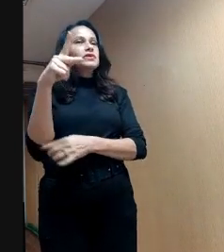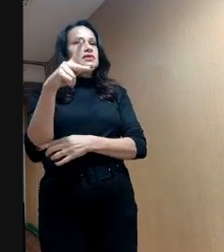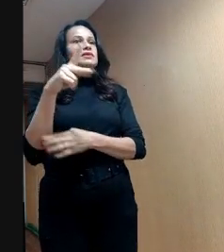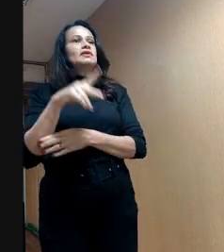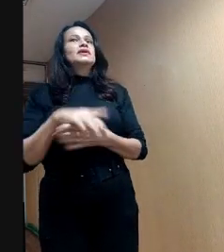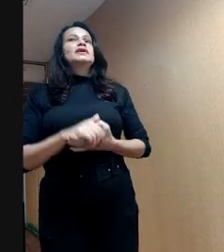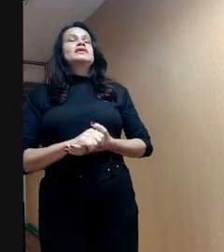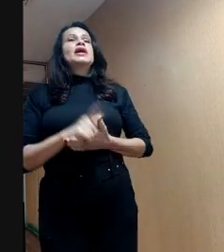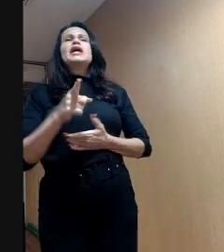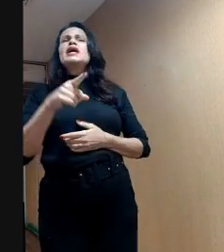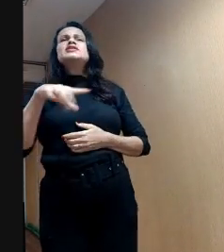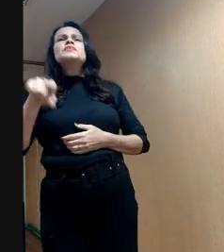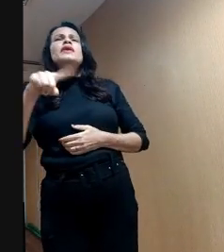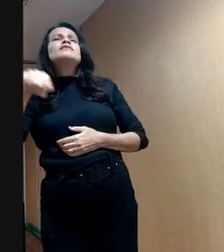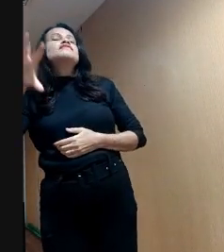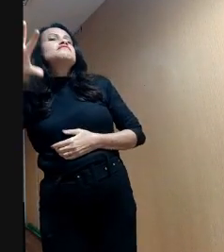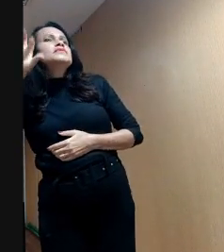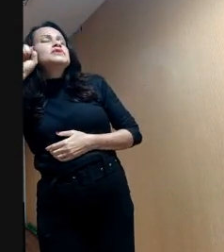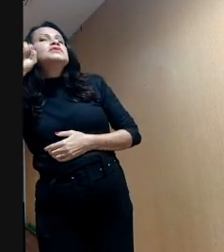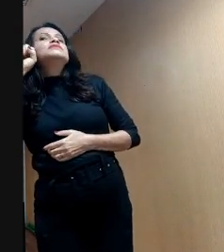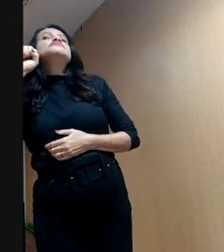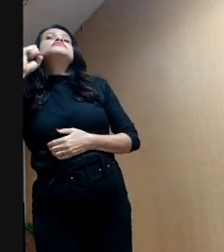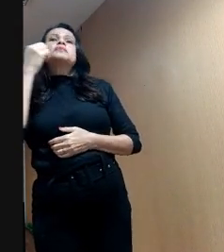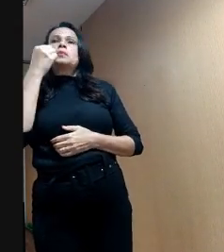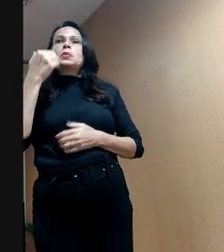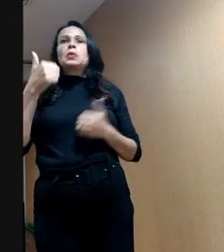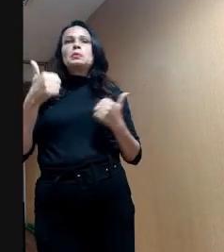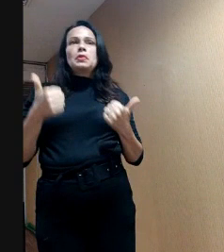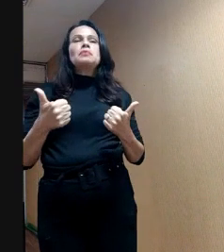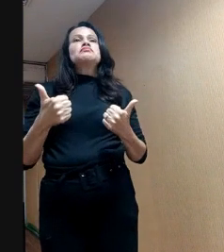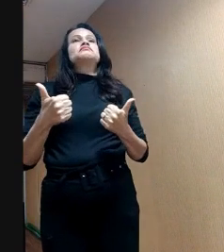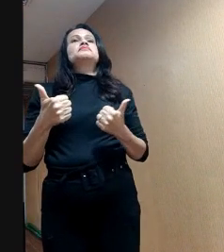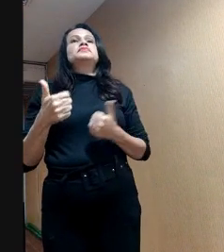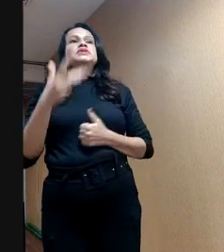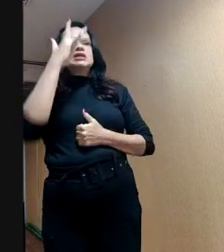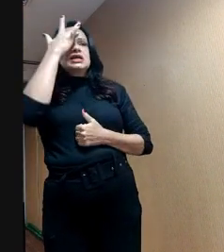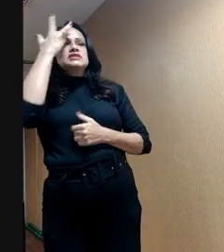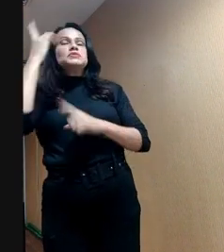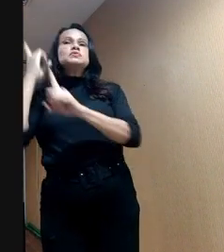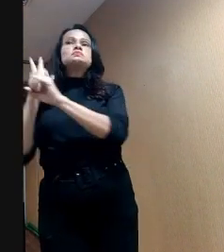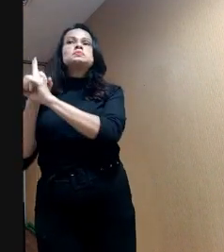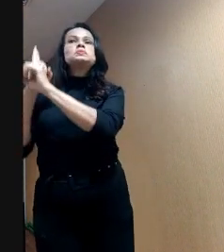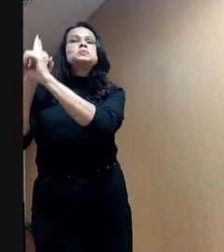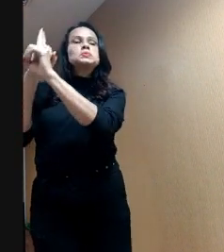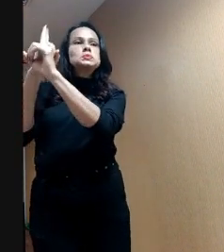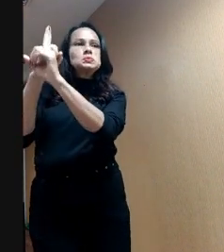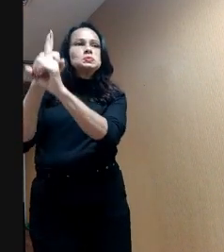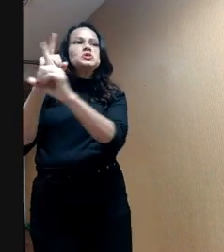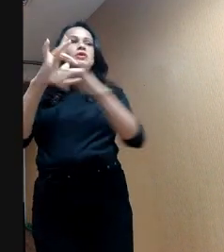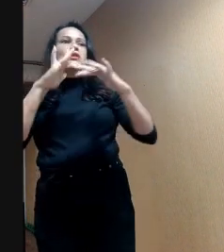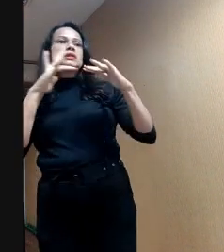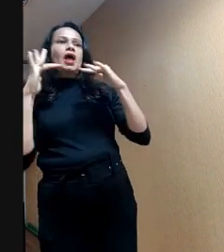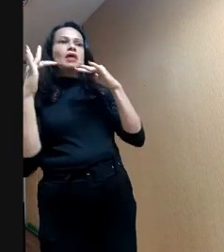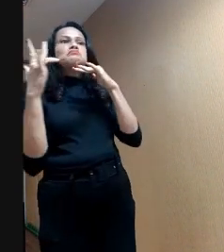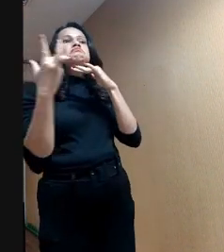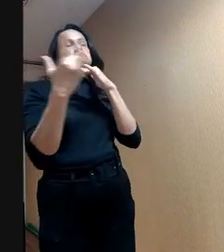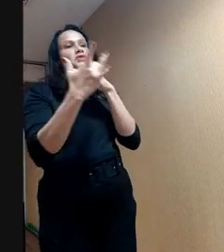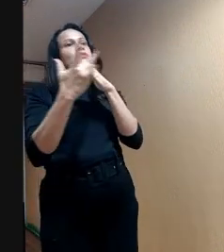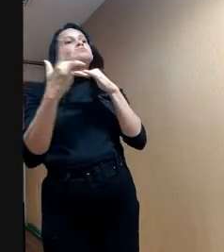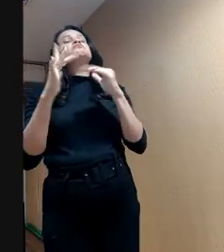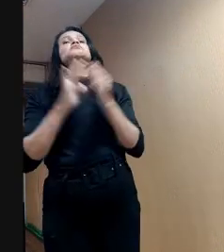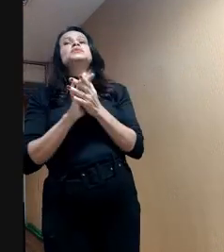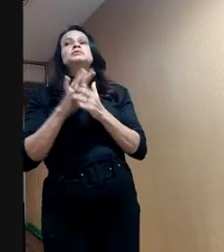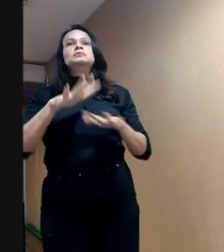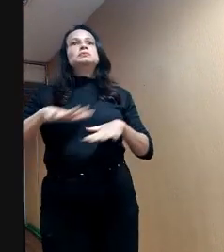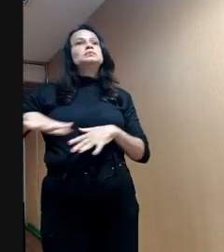escutando bem, assim como as pessoas que nos acompanham, né, pelos canais, pelas mídias sociais do campus. É uma